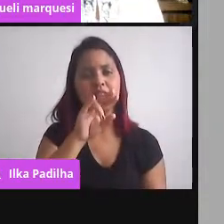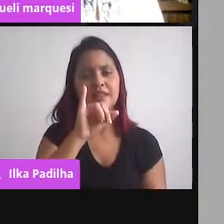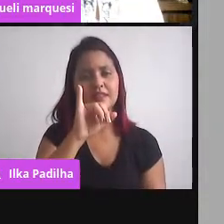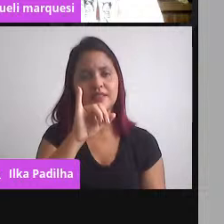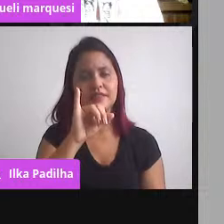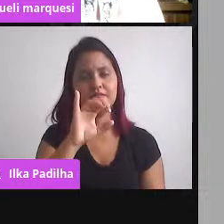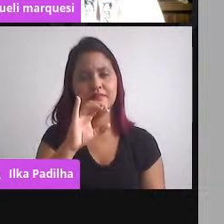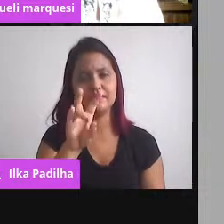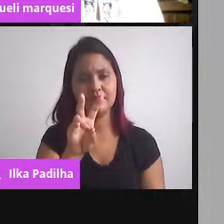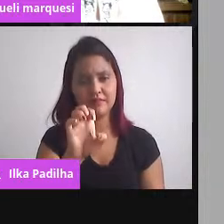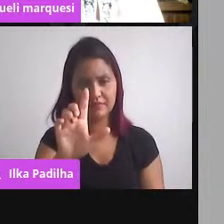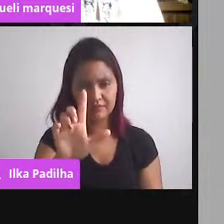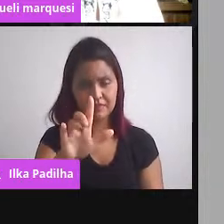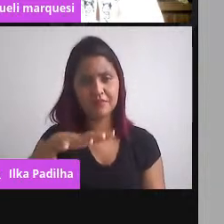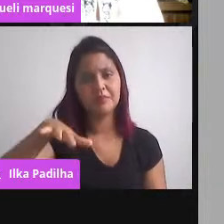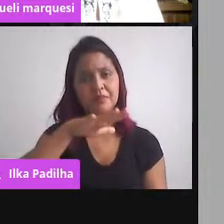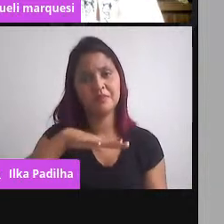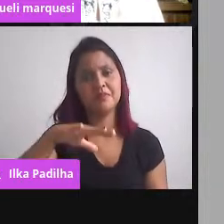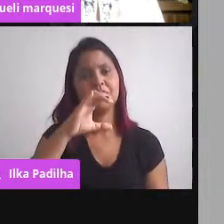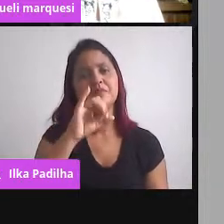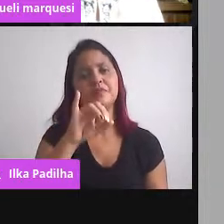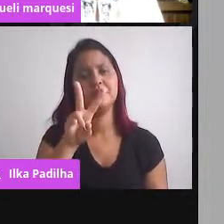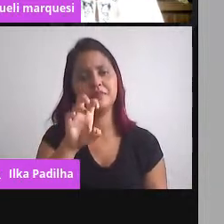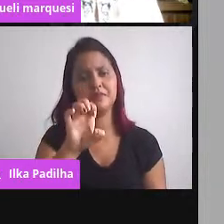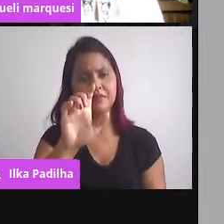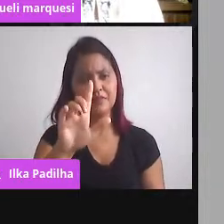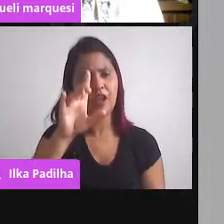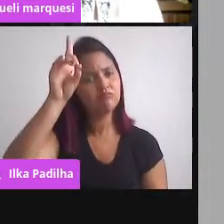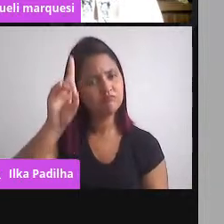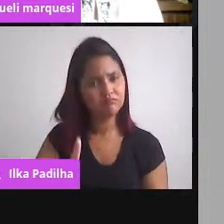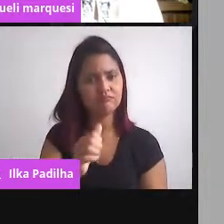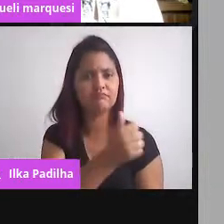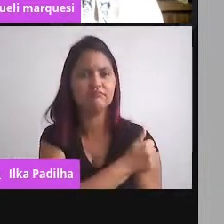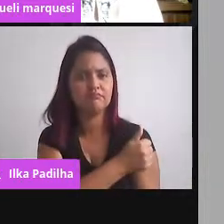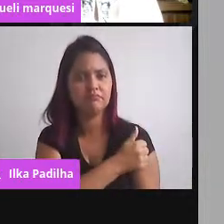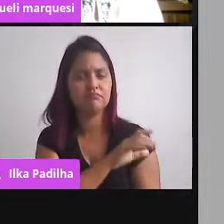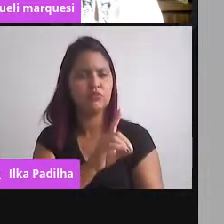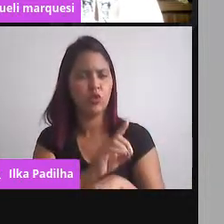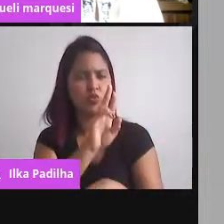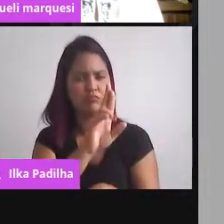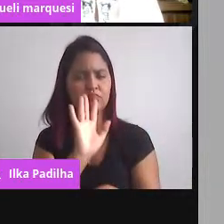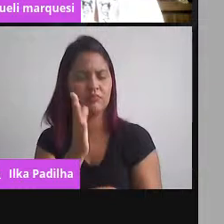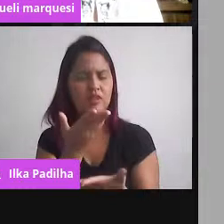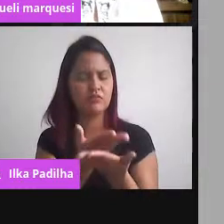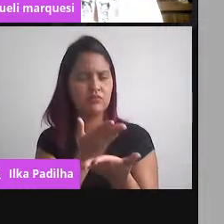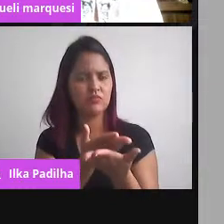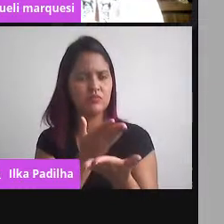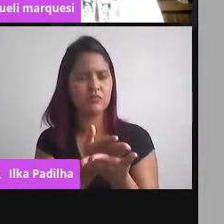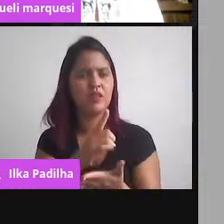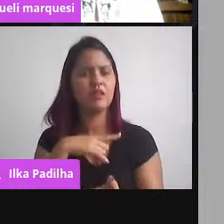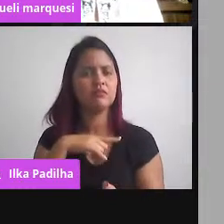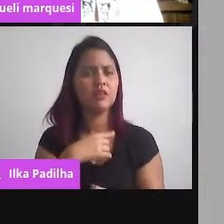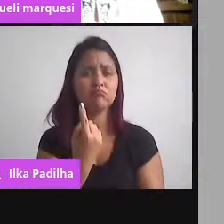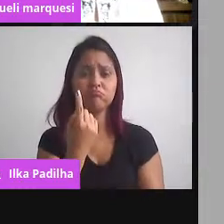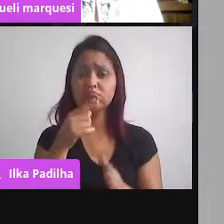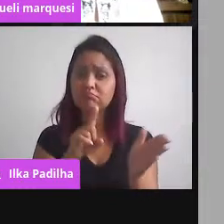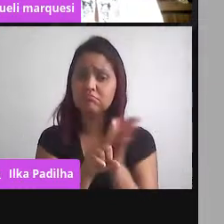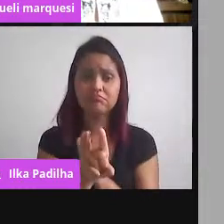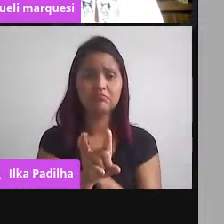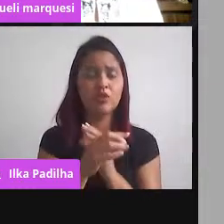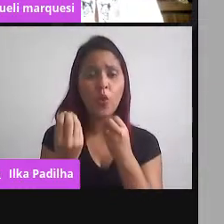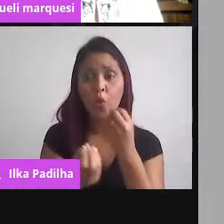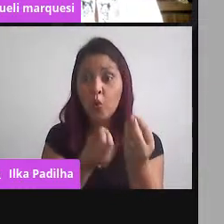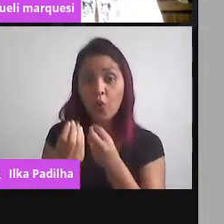cível, né? Operador do direito, ele é advogado, né? Então, ele tinha uma única pergunta: como se organiza um plano